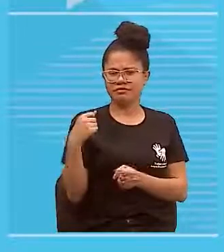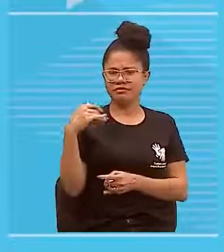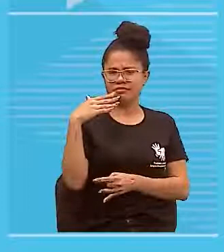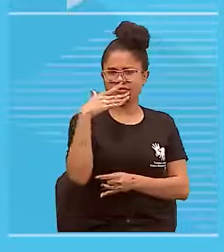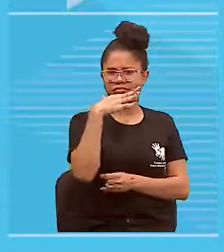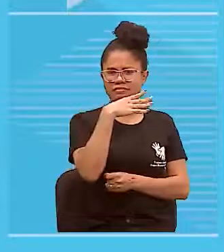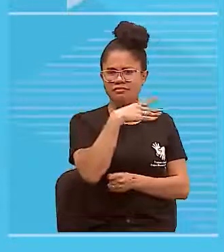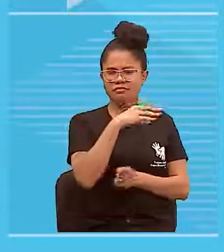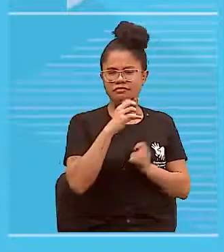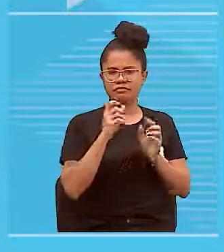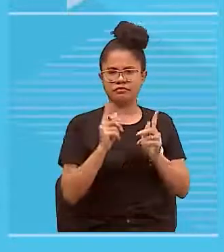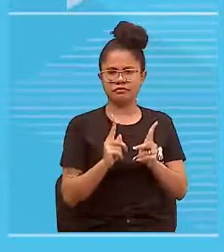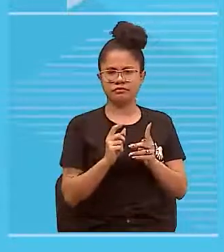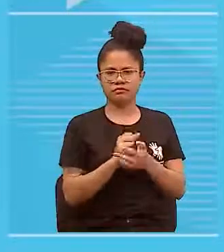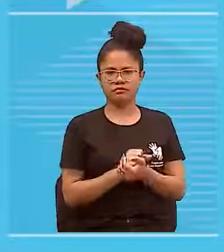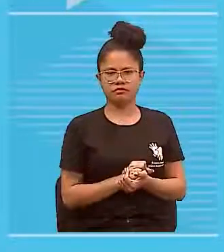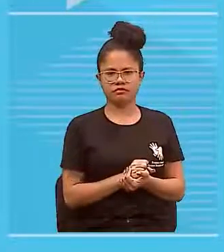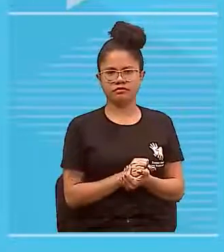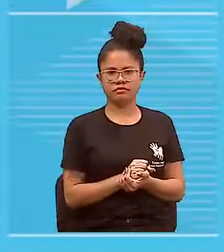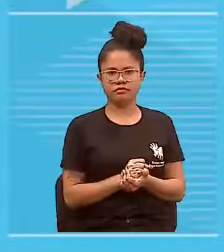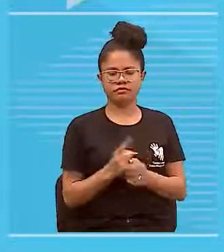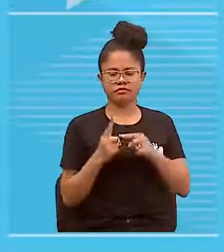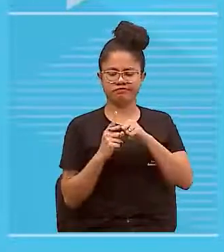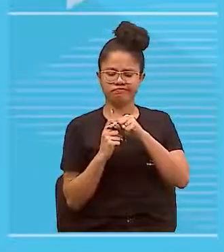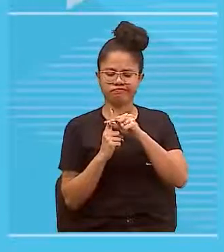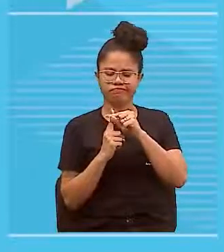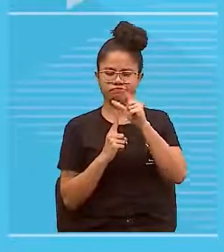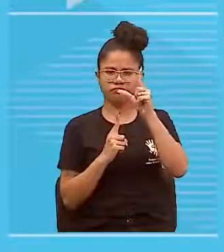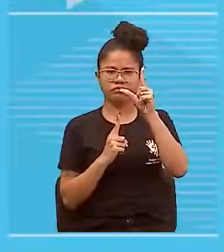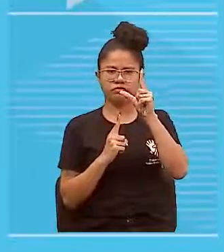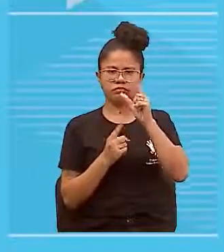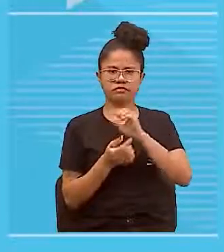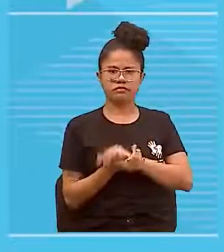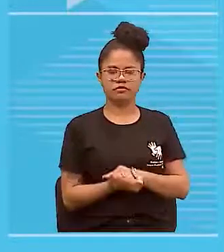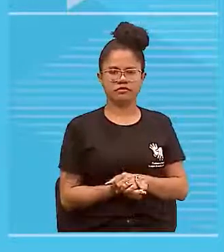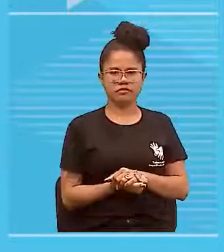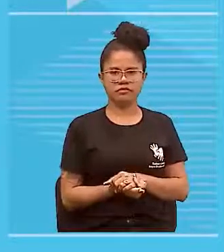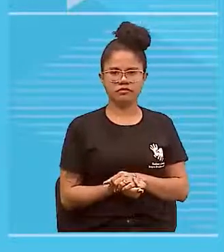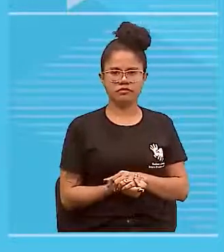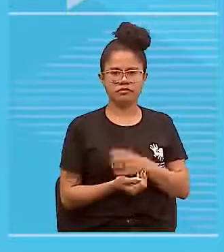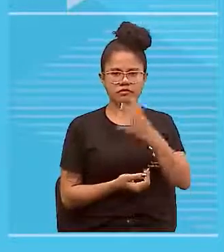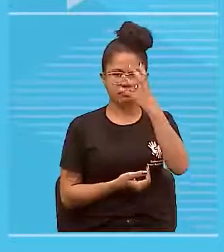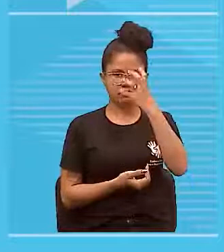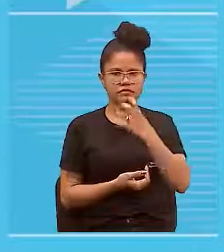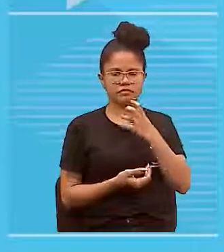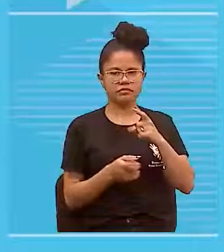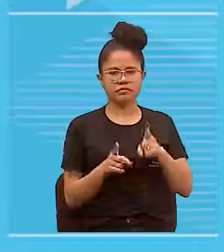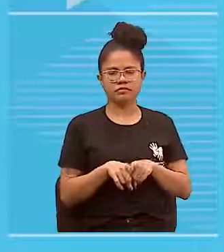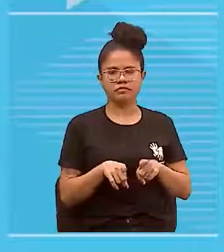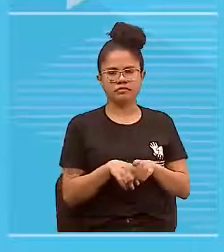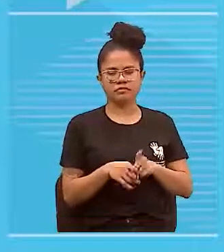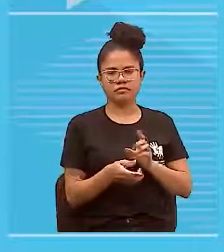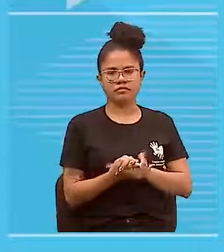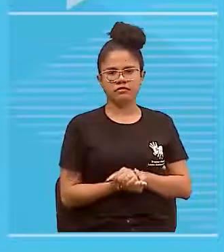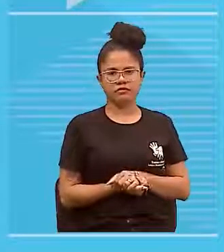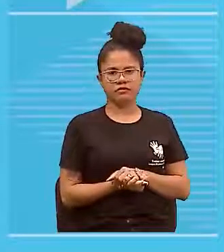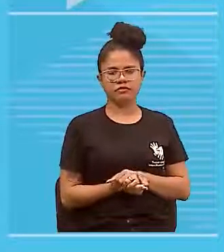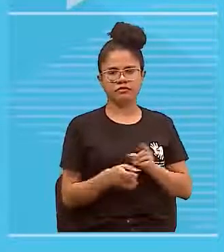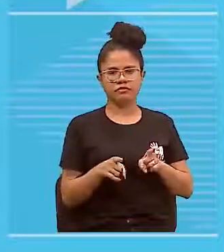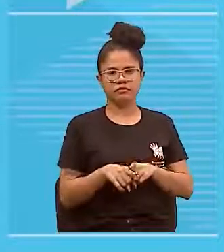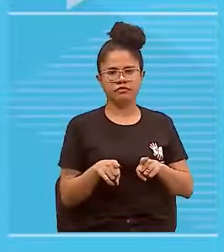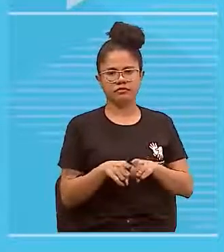umidade. Não vão tolerar a alta temperatura, outro fator abiótico. Não vão tolerar